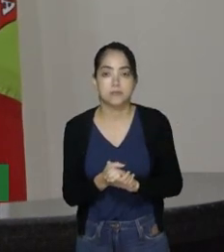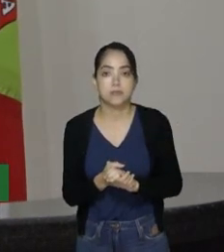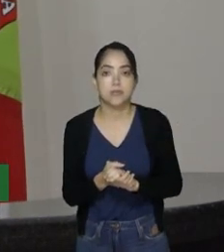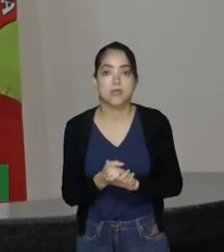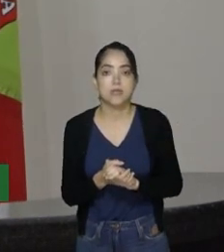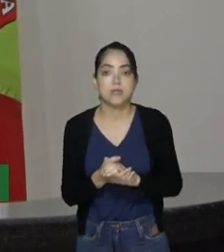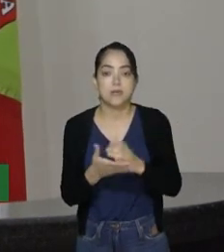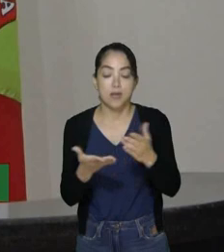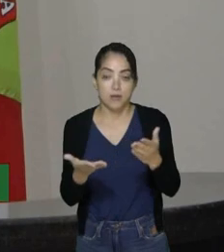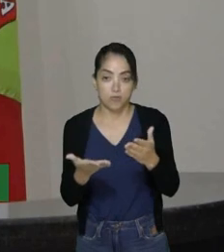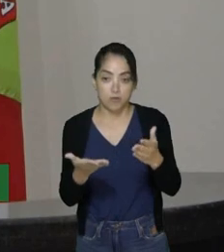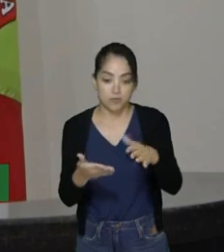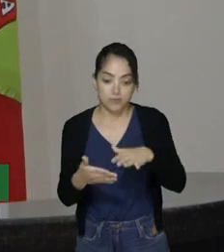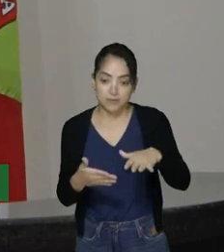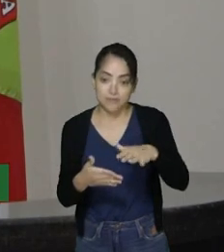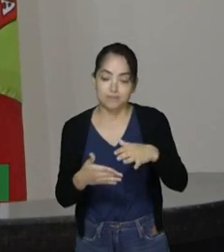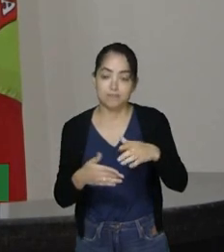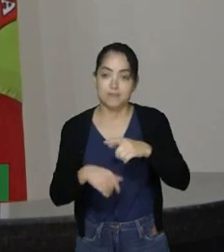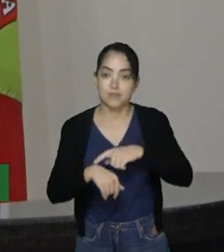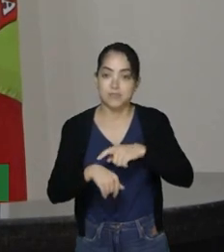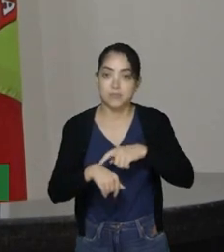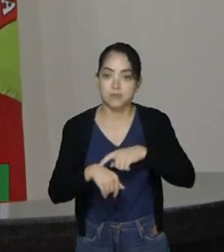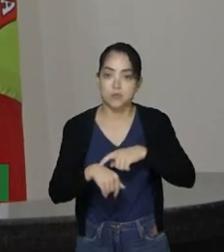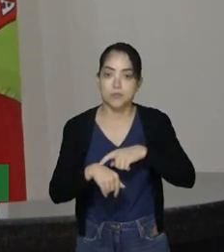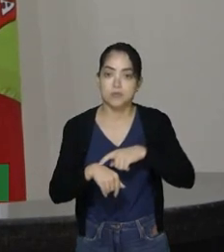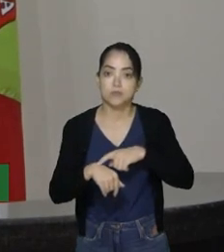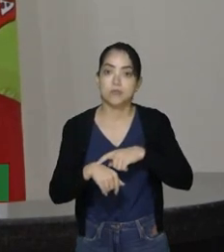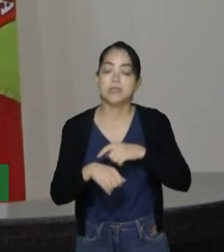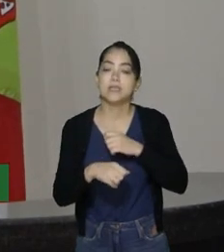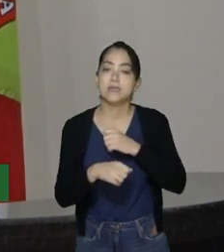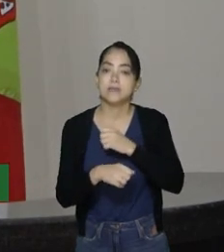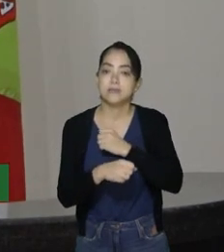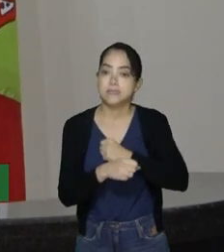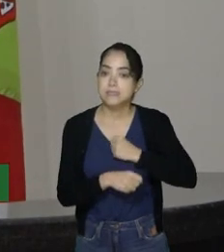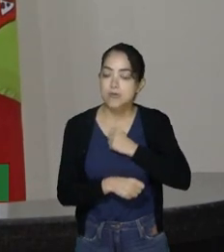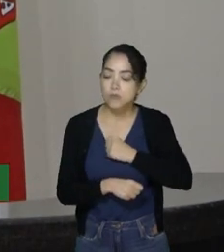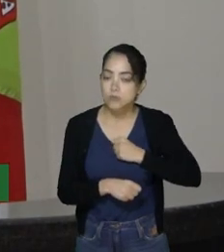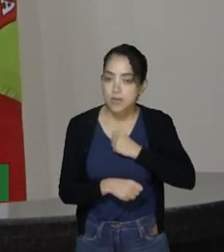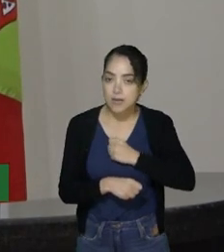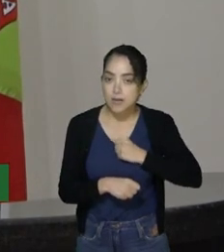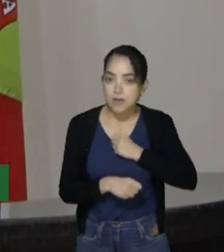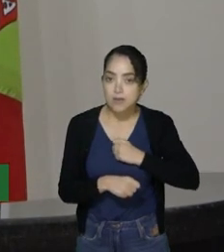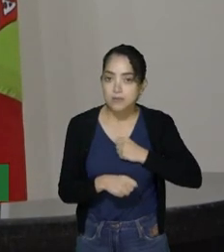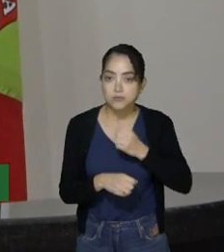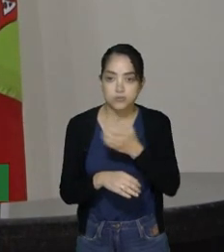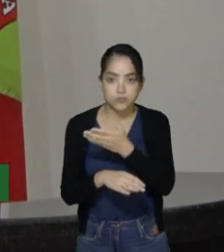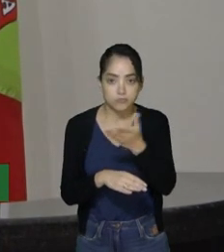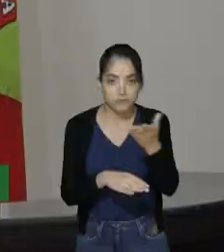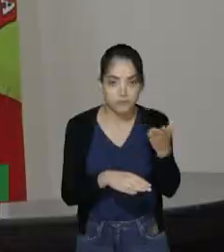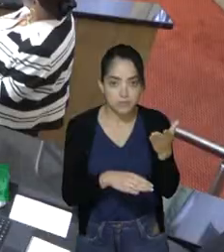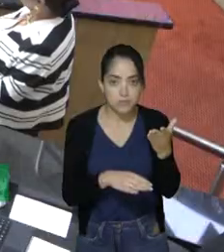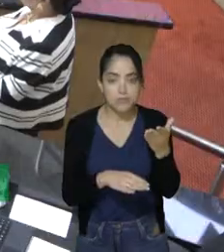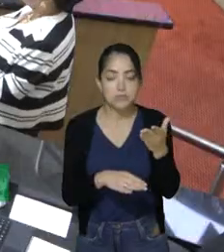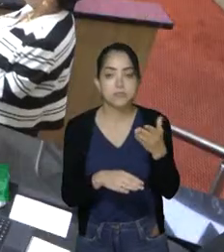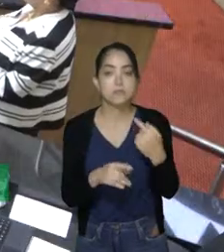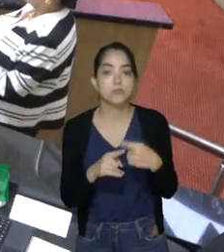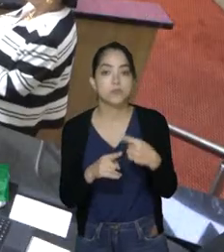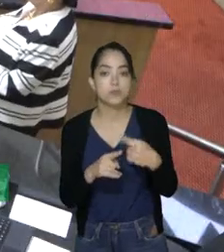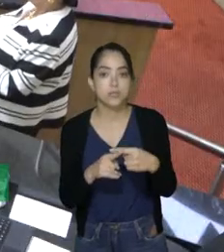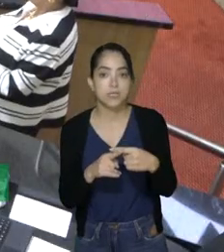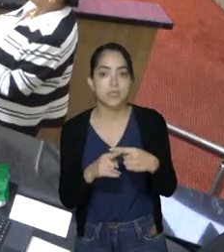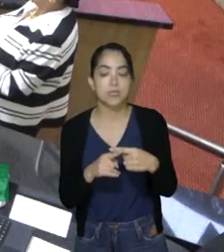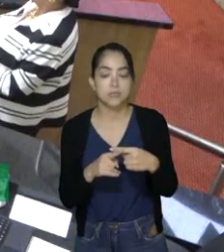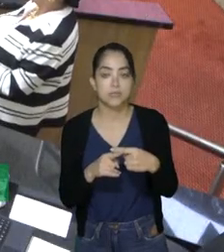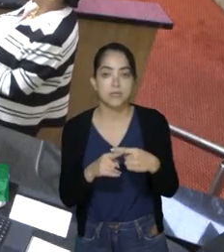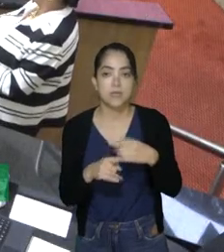parlamentar, né, com saudades. Com saudades de vocês, certo? Porque eu tenho muita intimidade